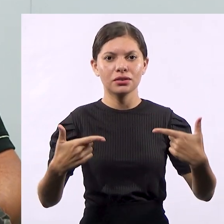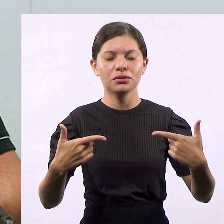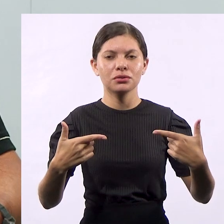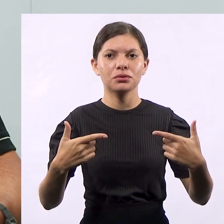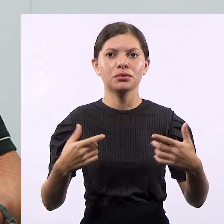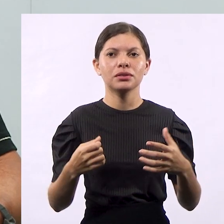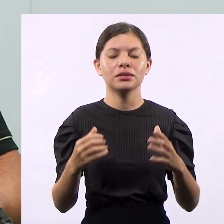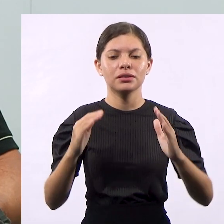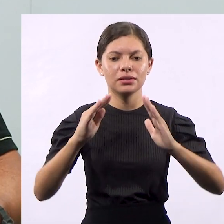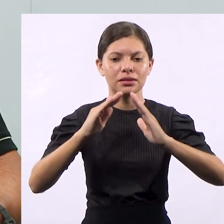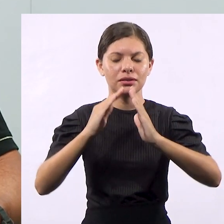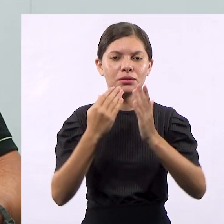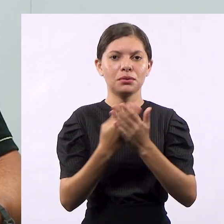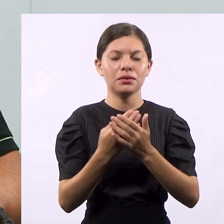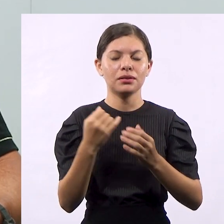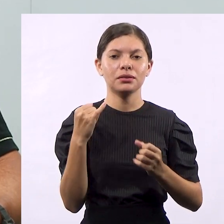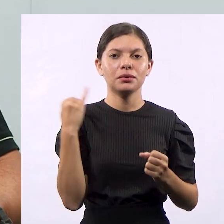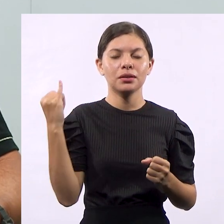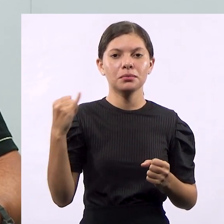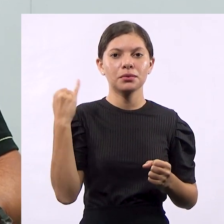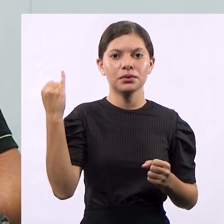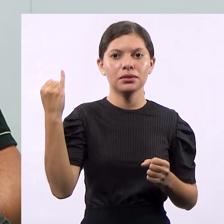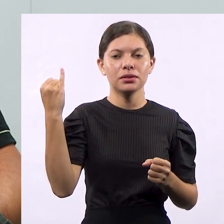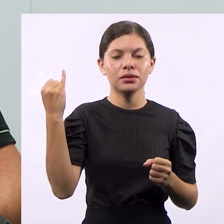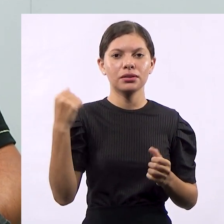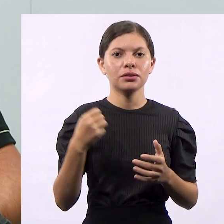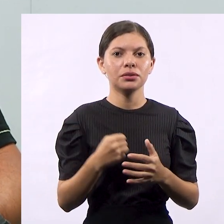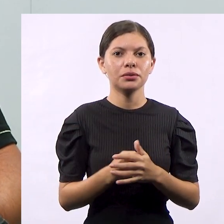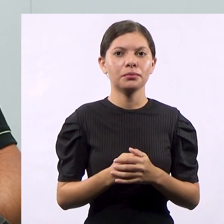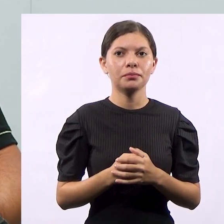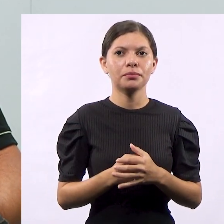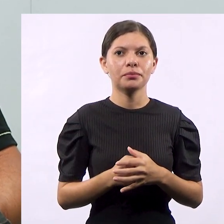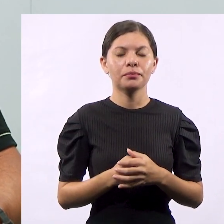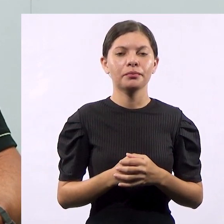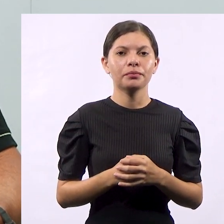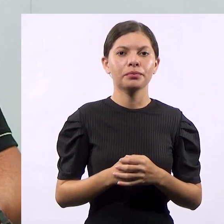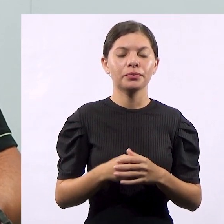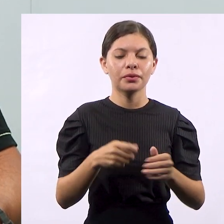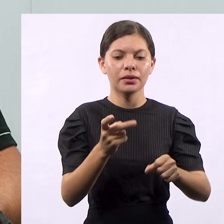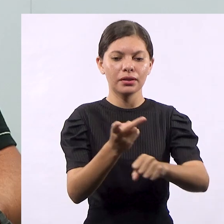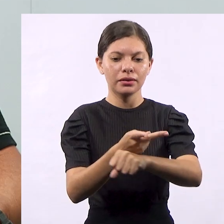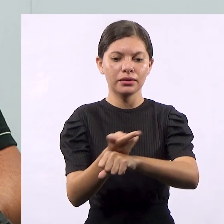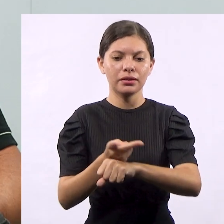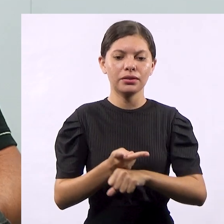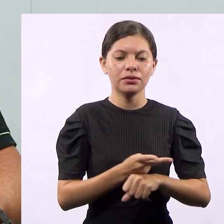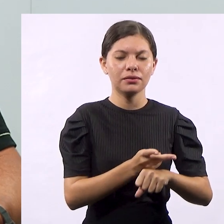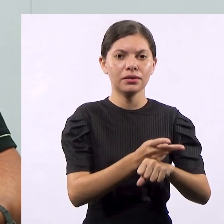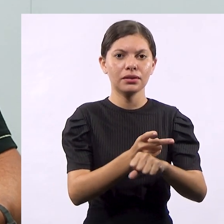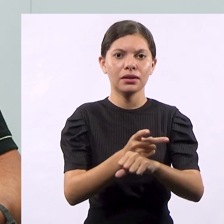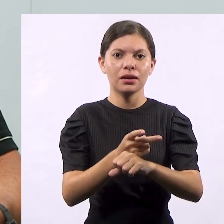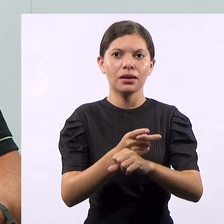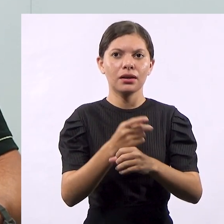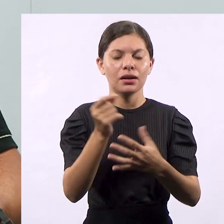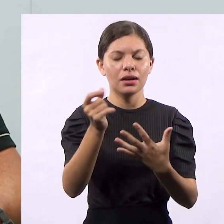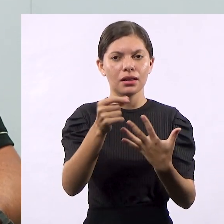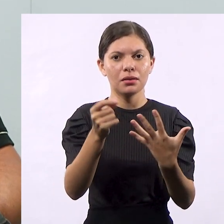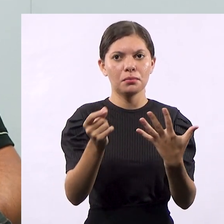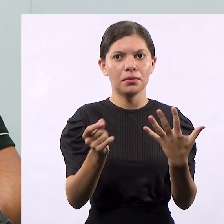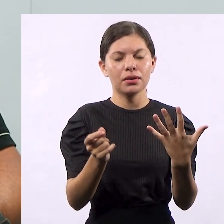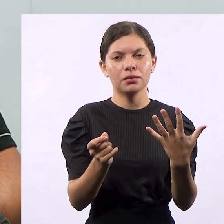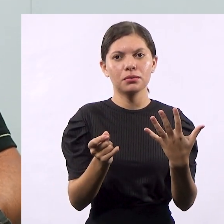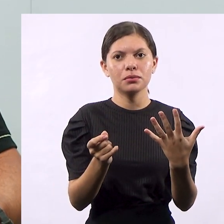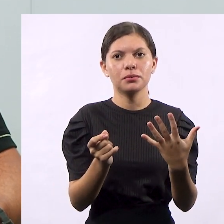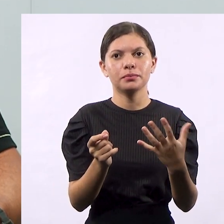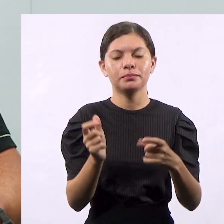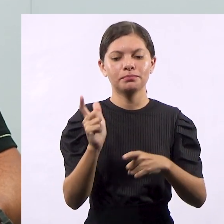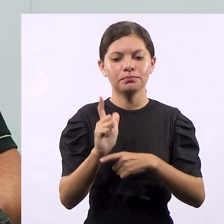importante, nessa visita, nesse contato com o gestor, tentar identificar elementos que confirmem ou não se